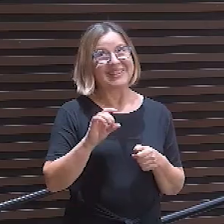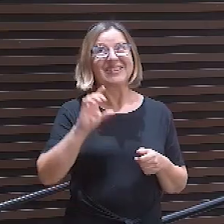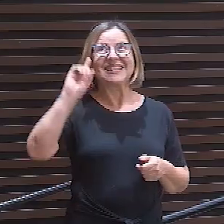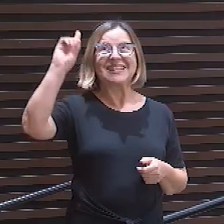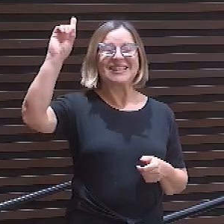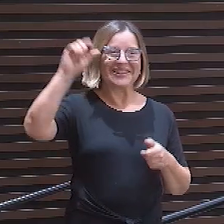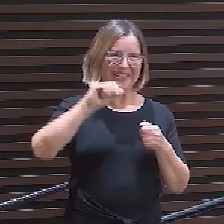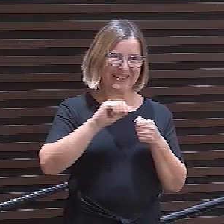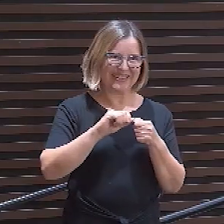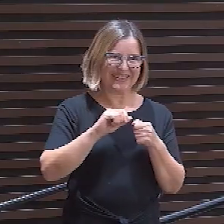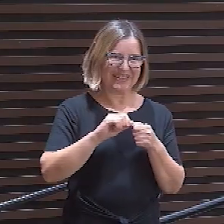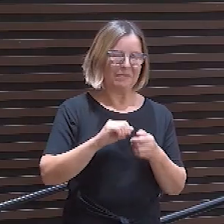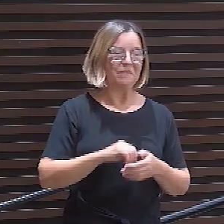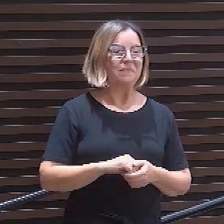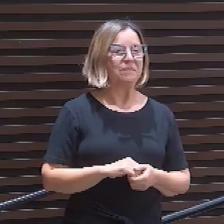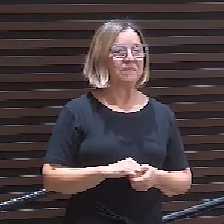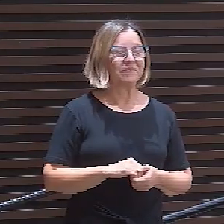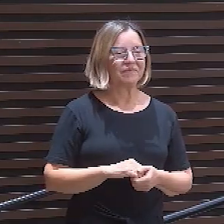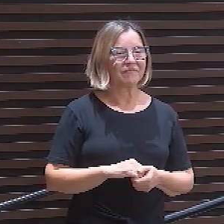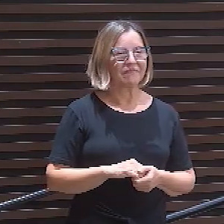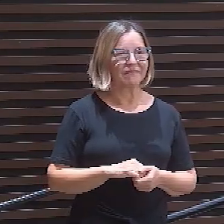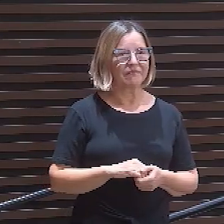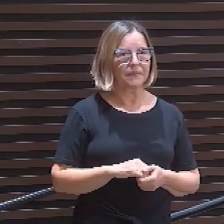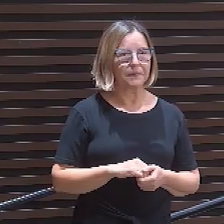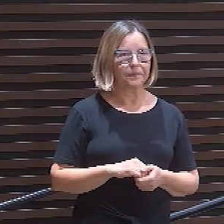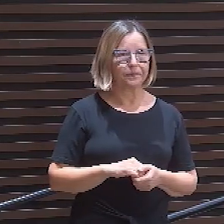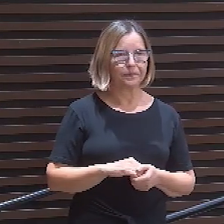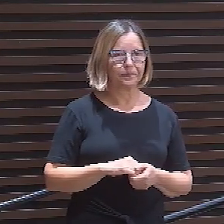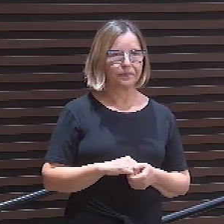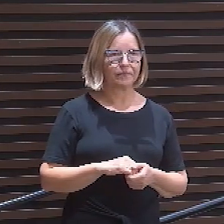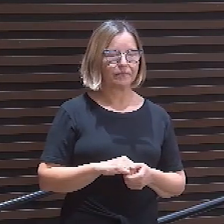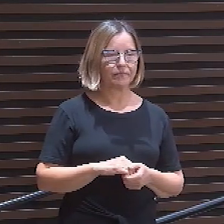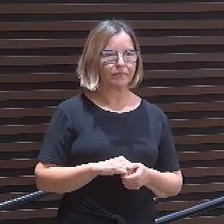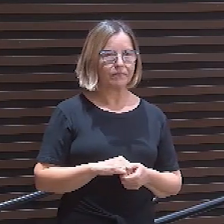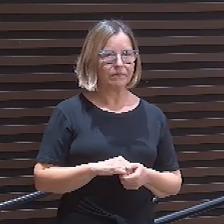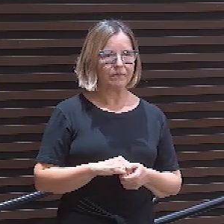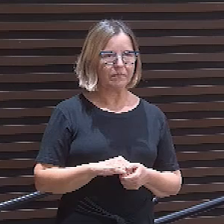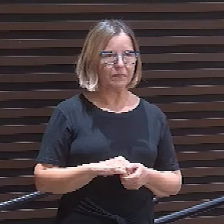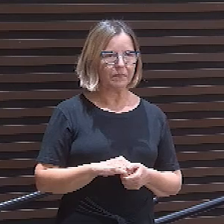fazendo. Então, a primeira dessas